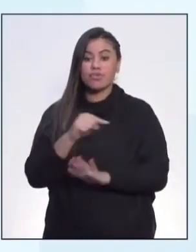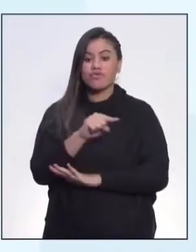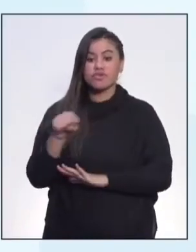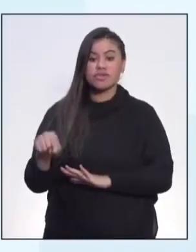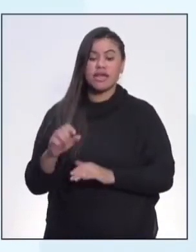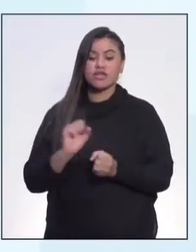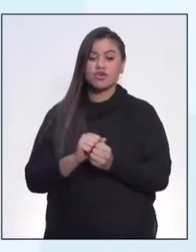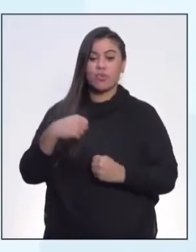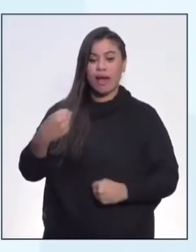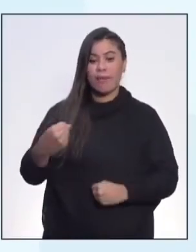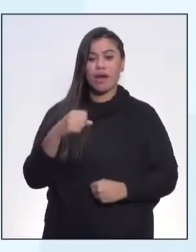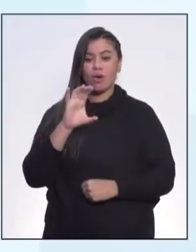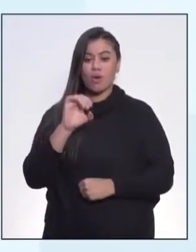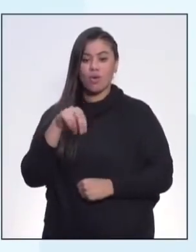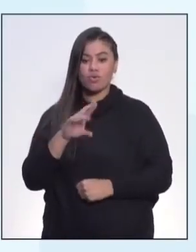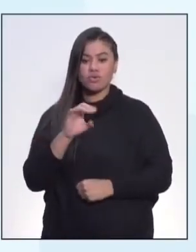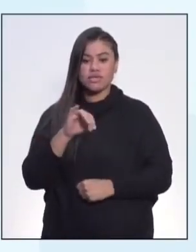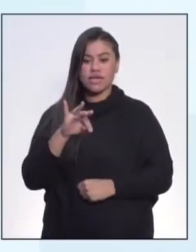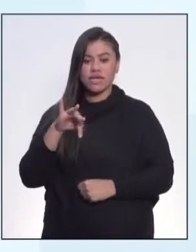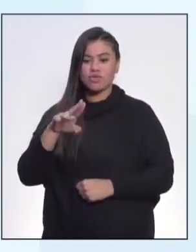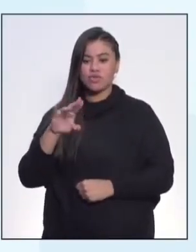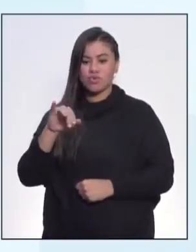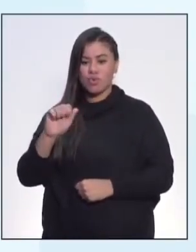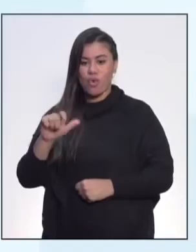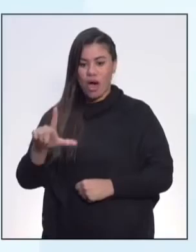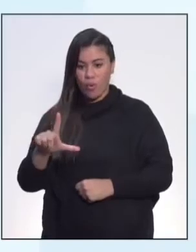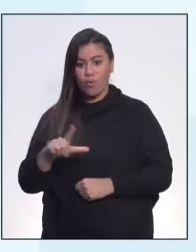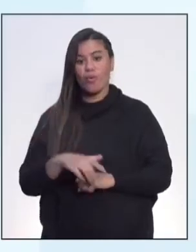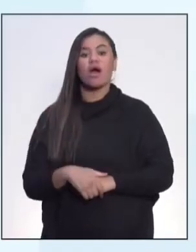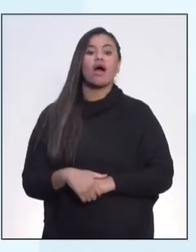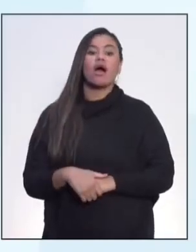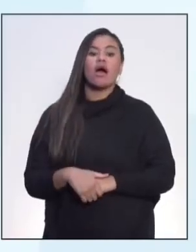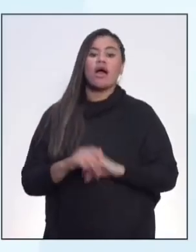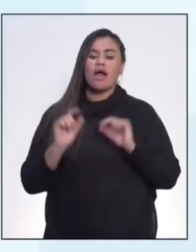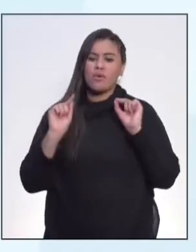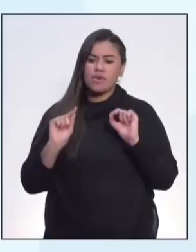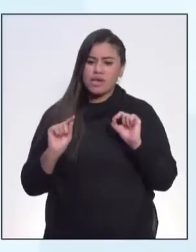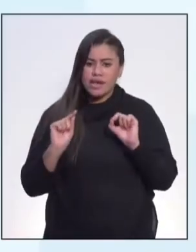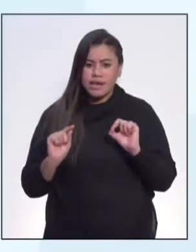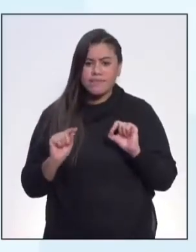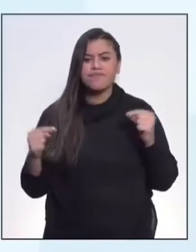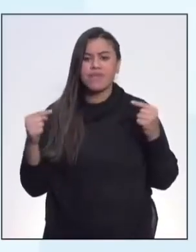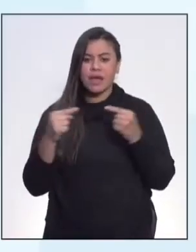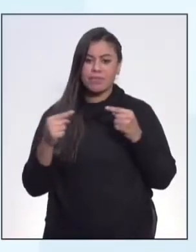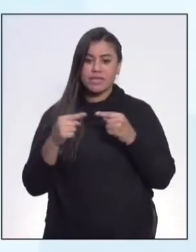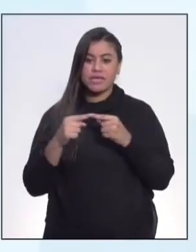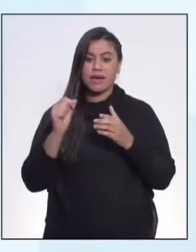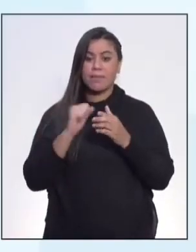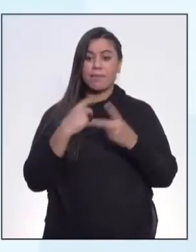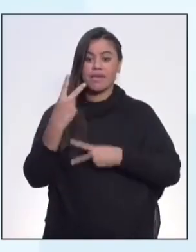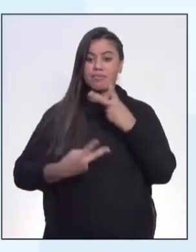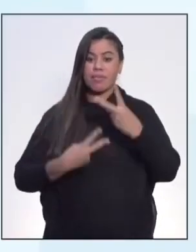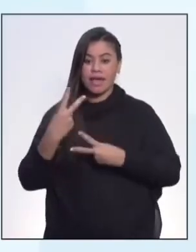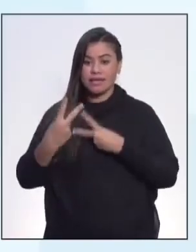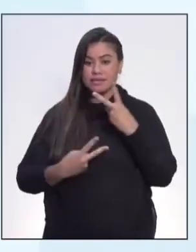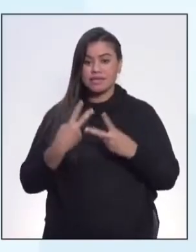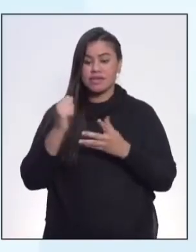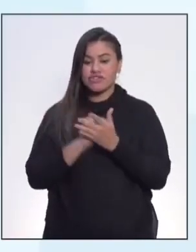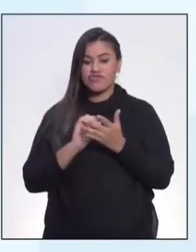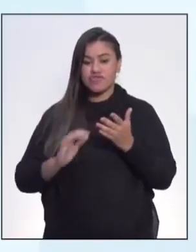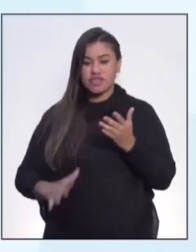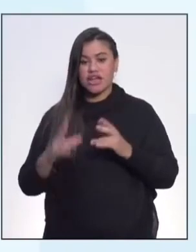mapa conceitual. Então, vamos lá. O mapa conceitual é exatamente o que a gente trabalhou nesse bimestre. Então, para você